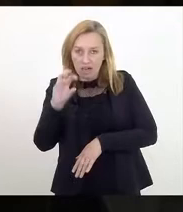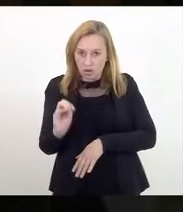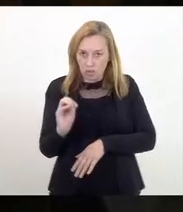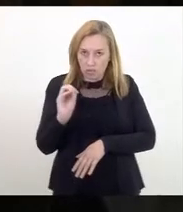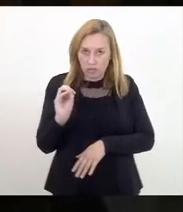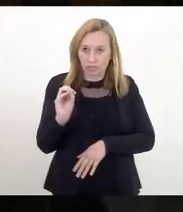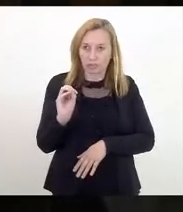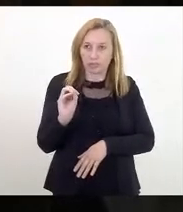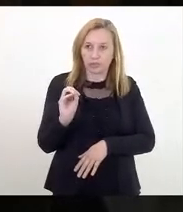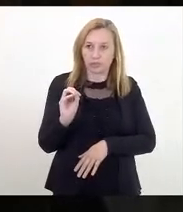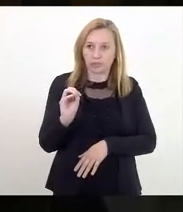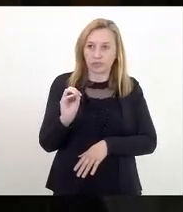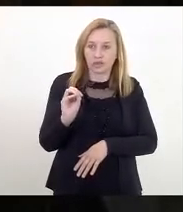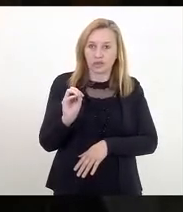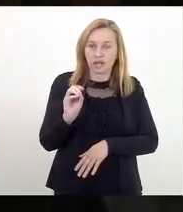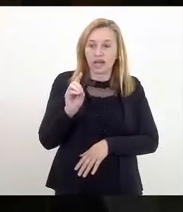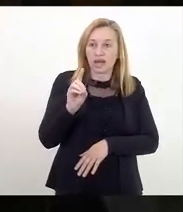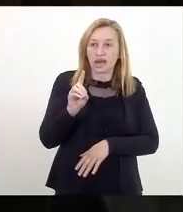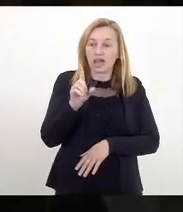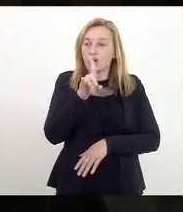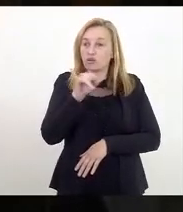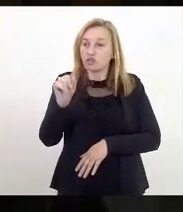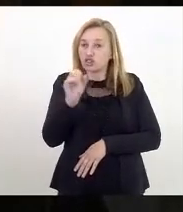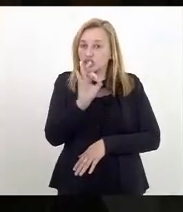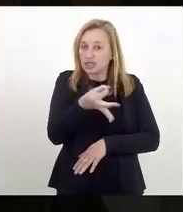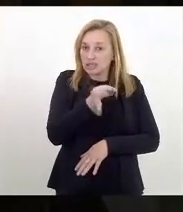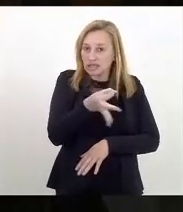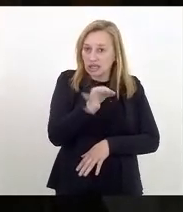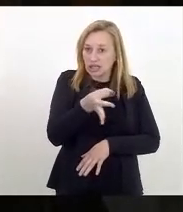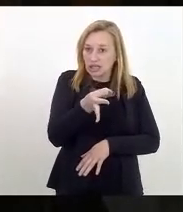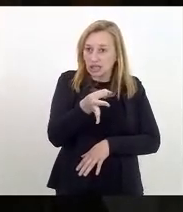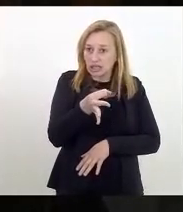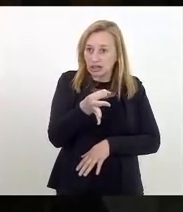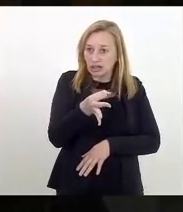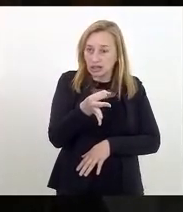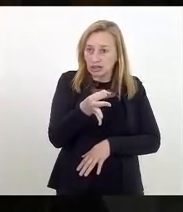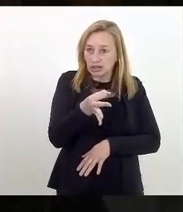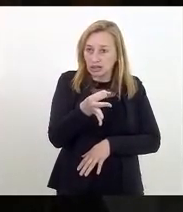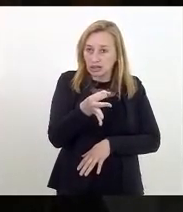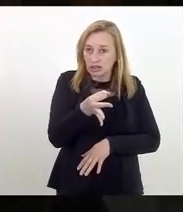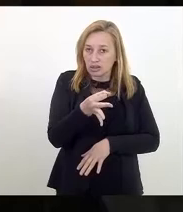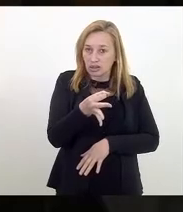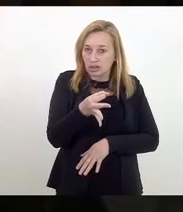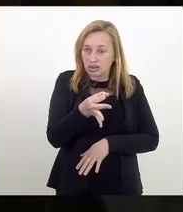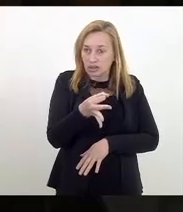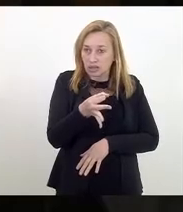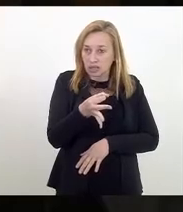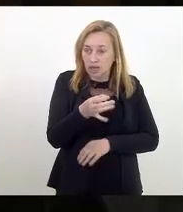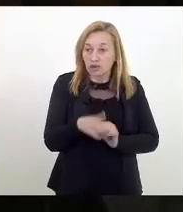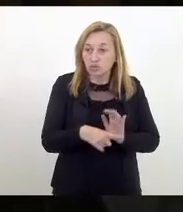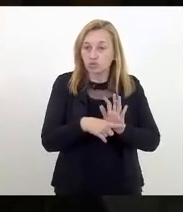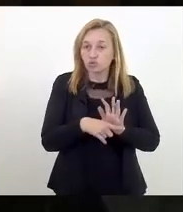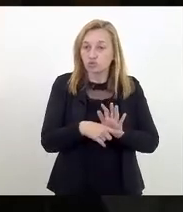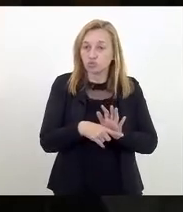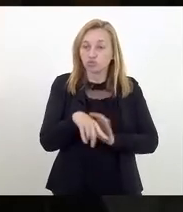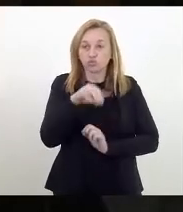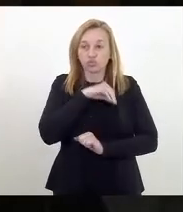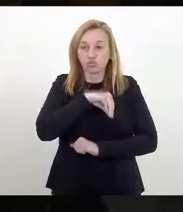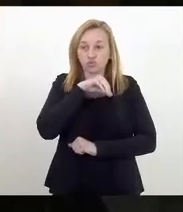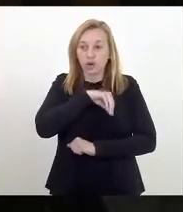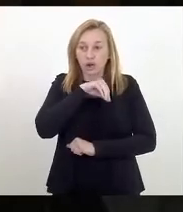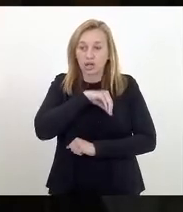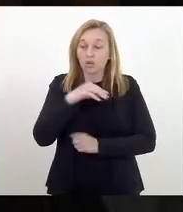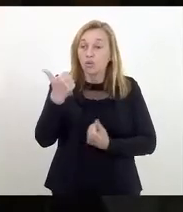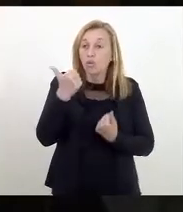é a data base necessária para a reposição salarial com o